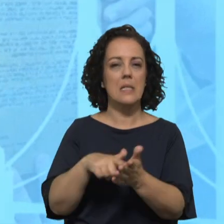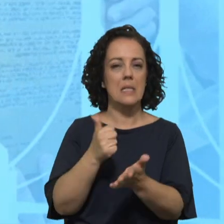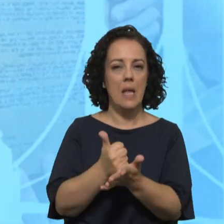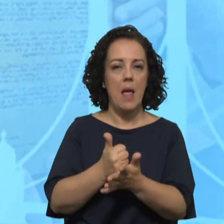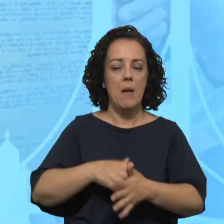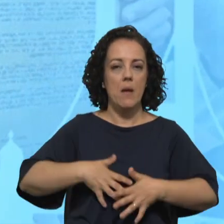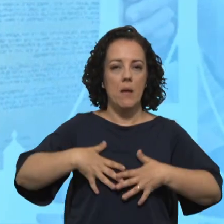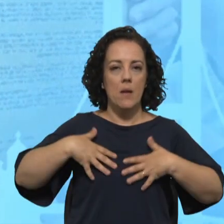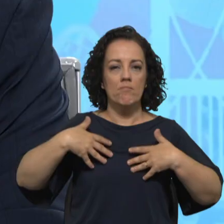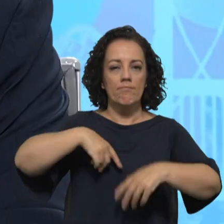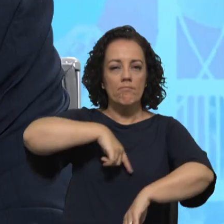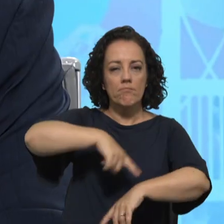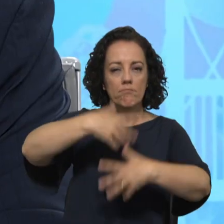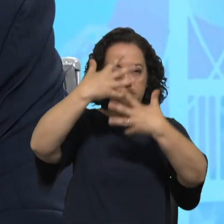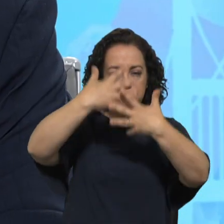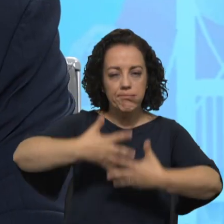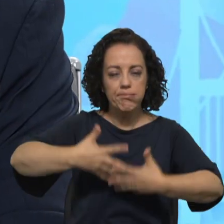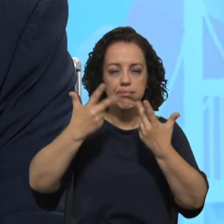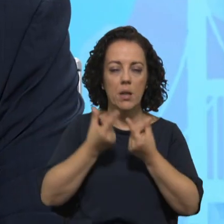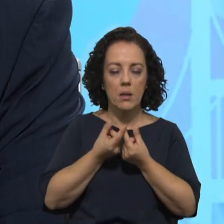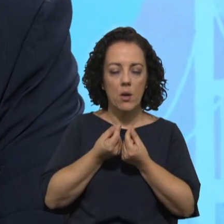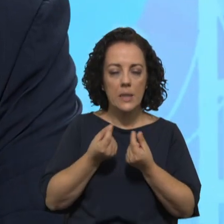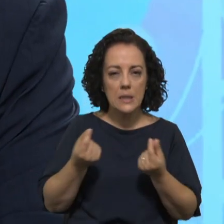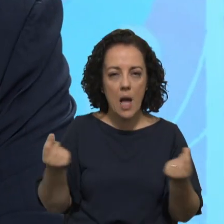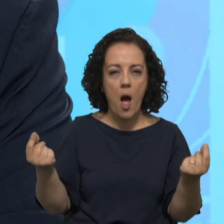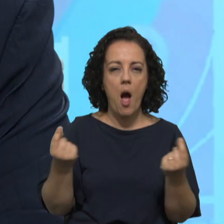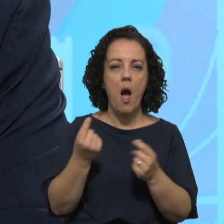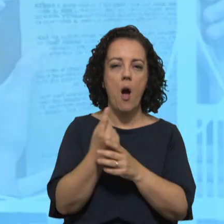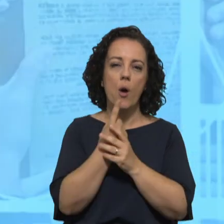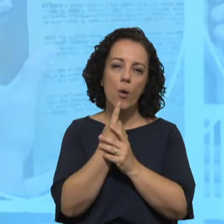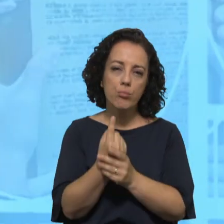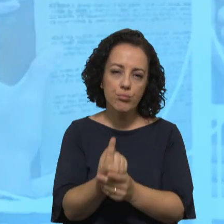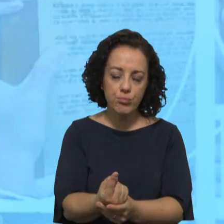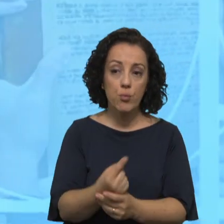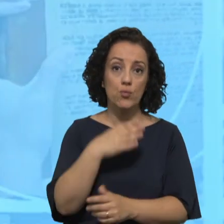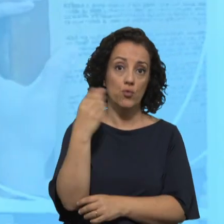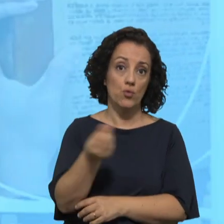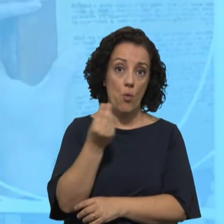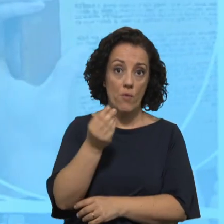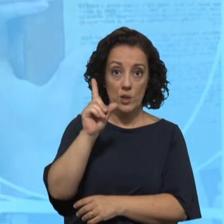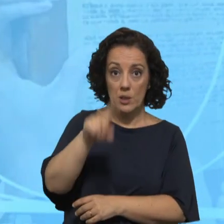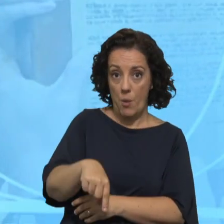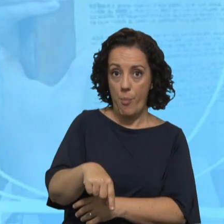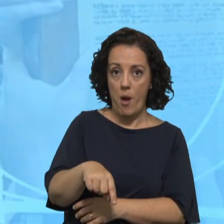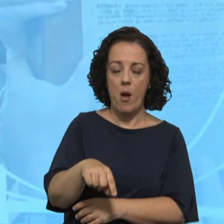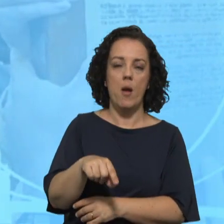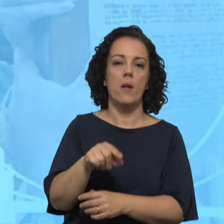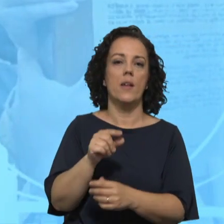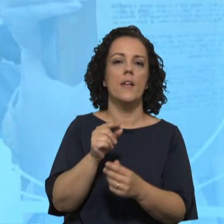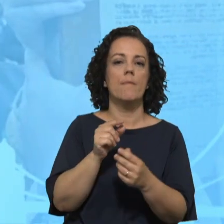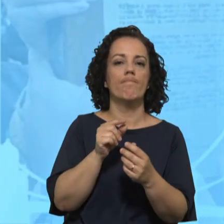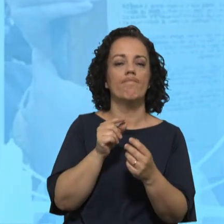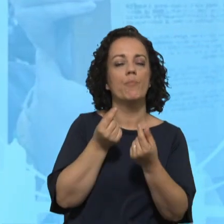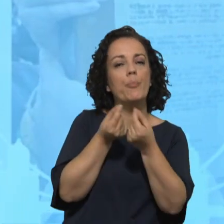intensos de vigília e de oração. Os jovens também estarão mobilizados durante a noite, também junto aos símbolos em momento